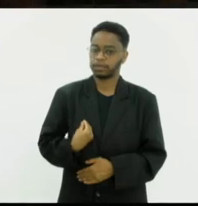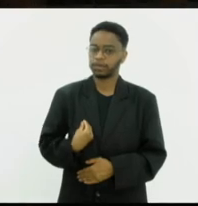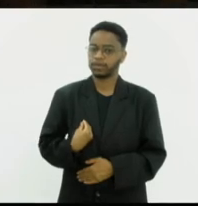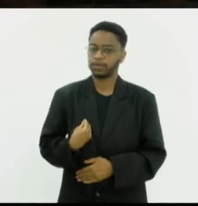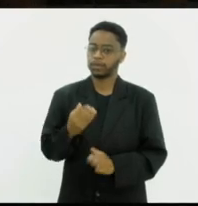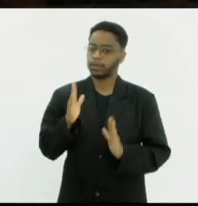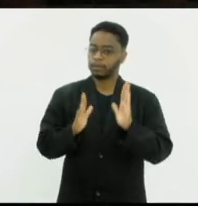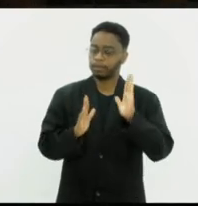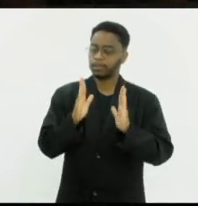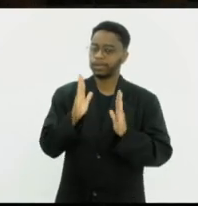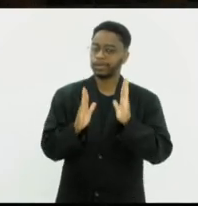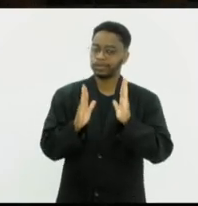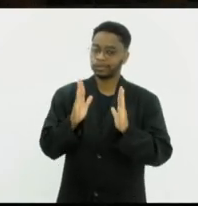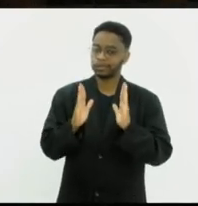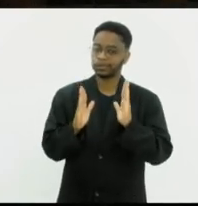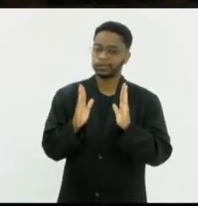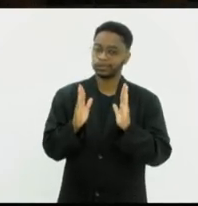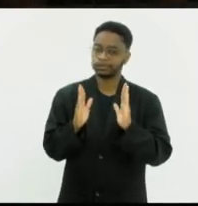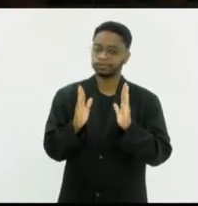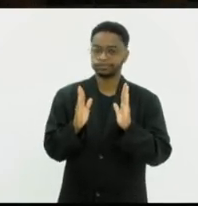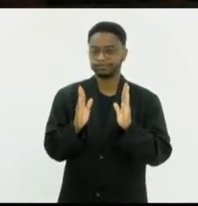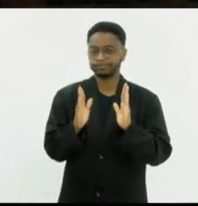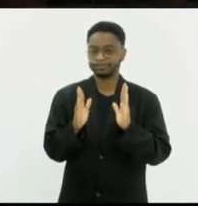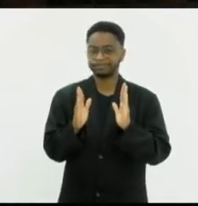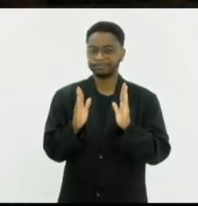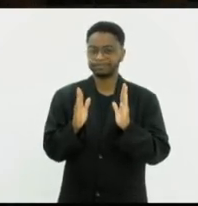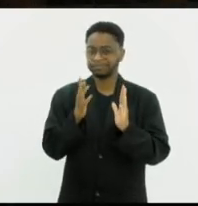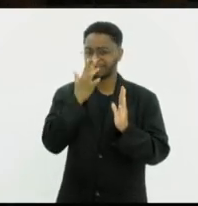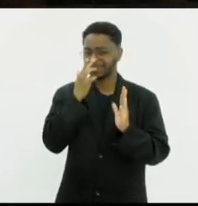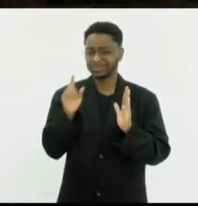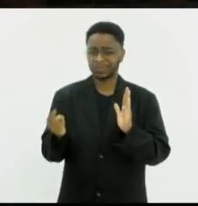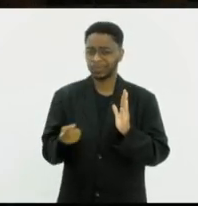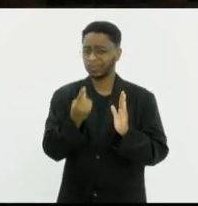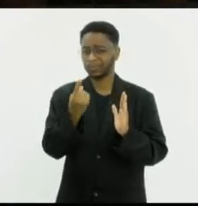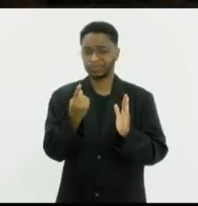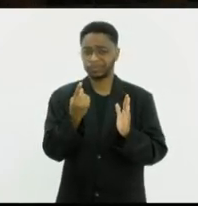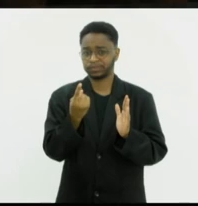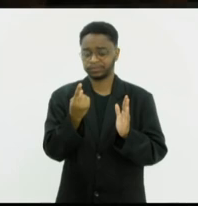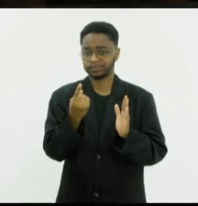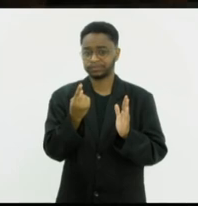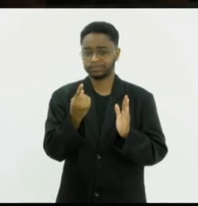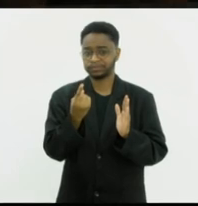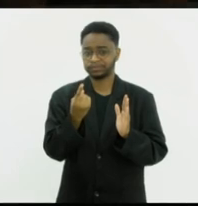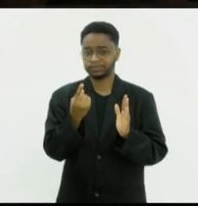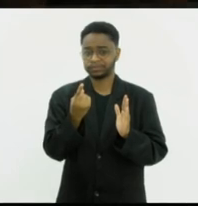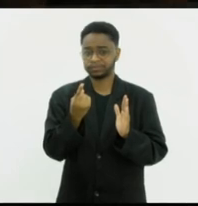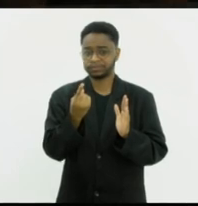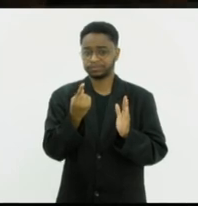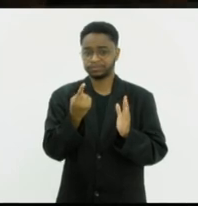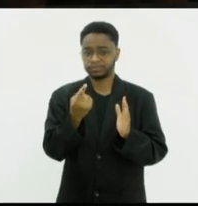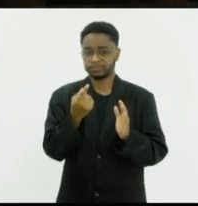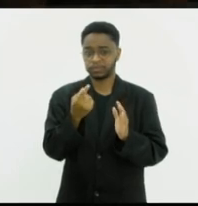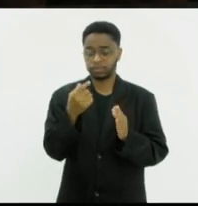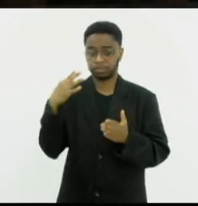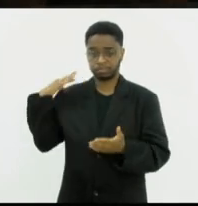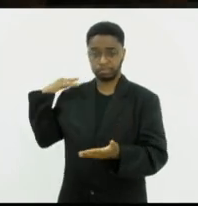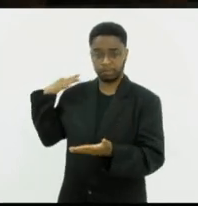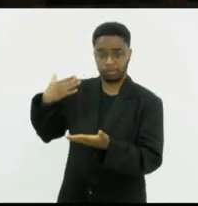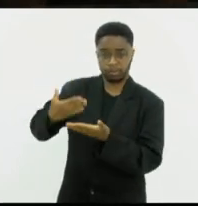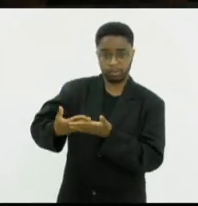absolutamente, eu acho que única, na história do Brasil.